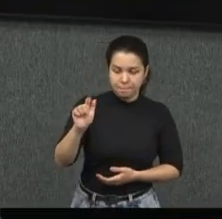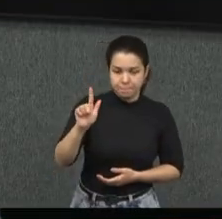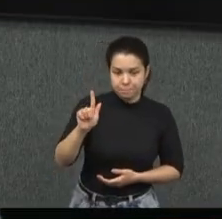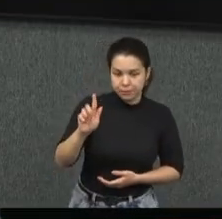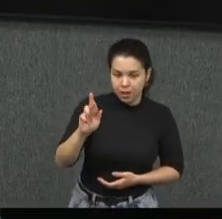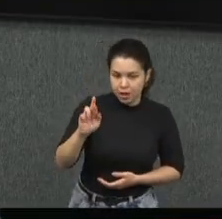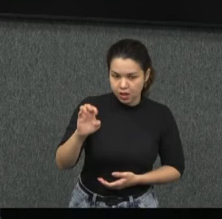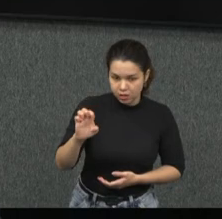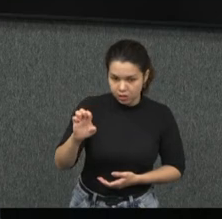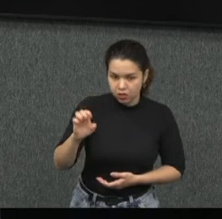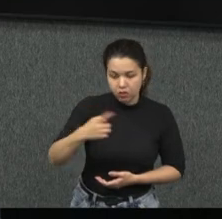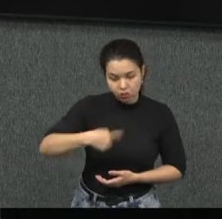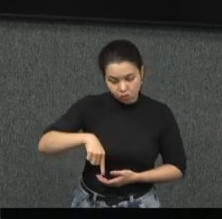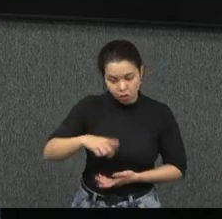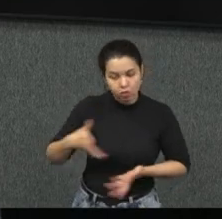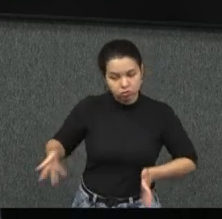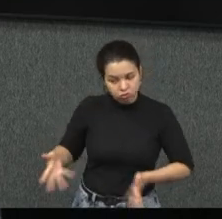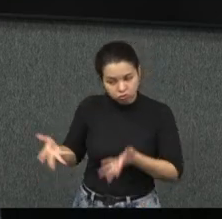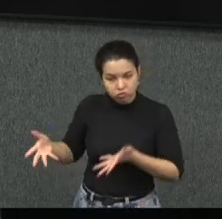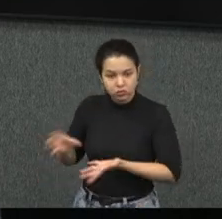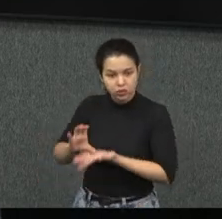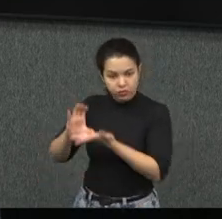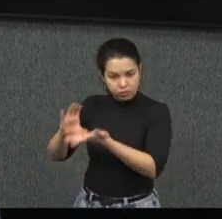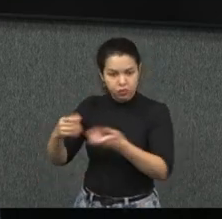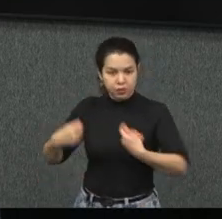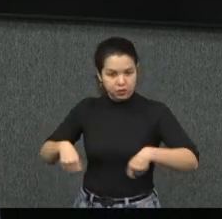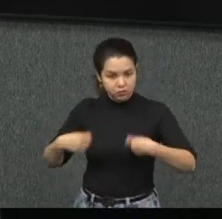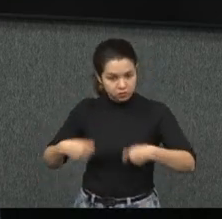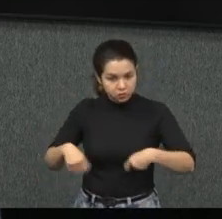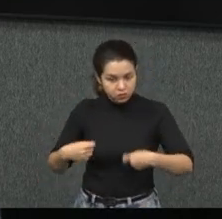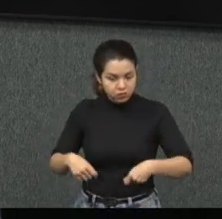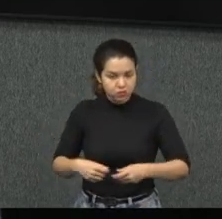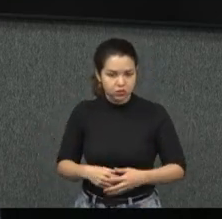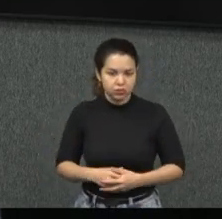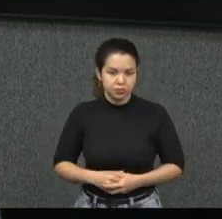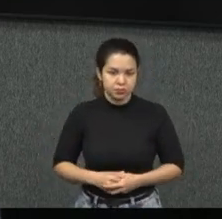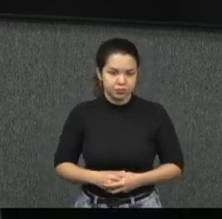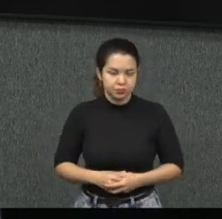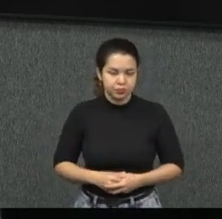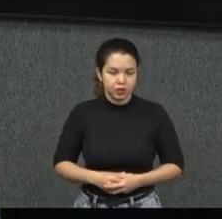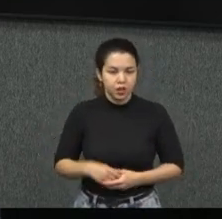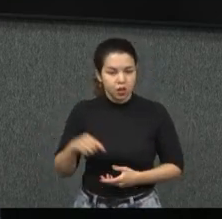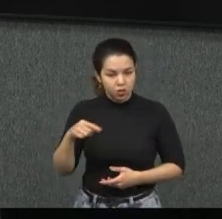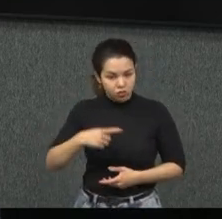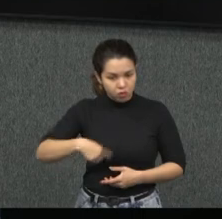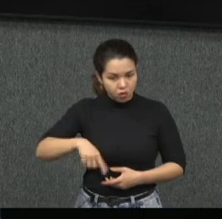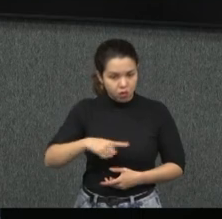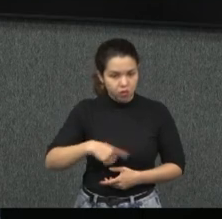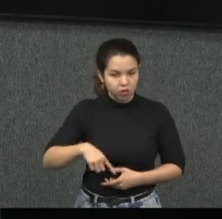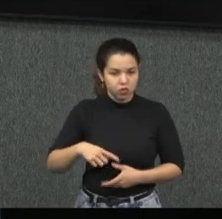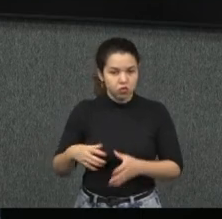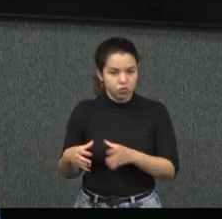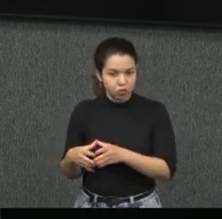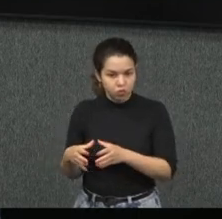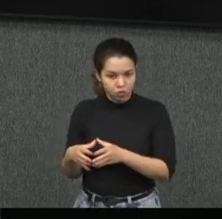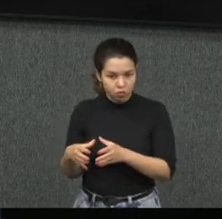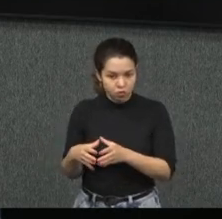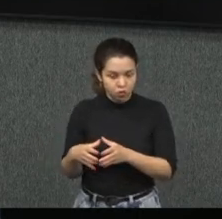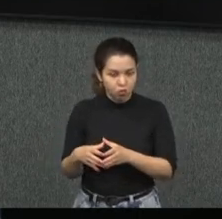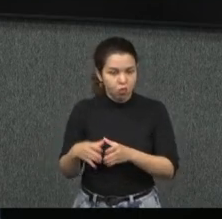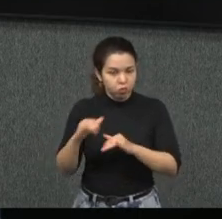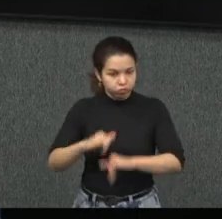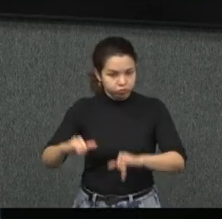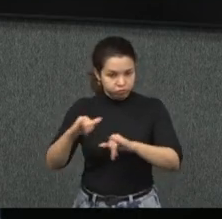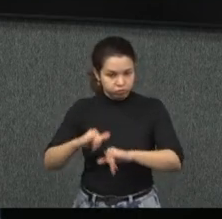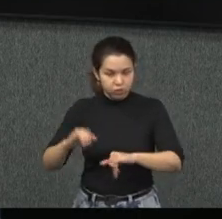A nossa CAPSA, ela faz essa difusão, a EPAGRE forma a